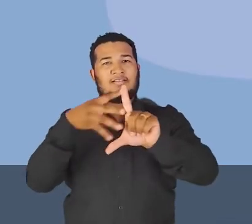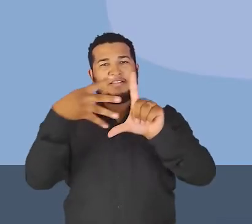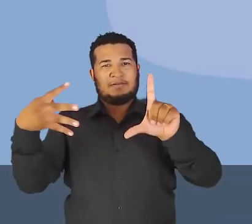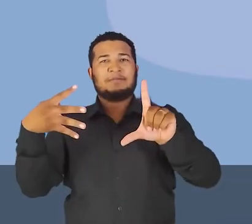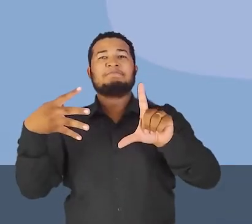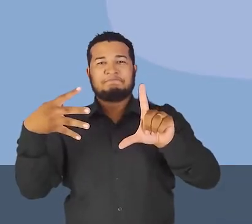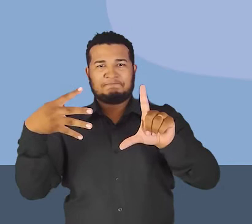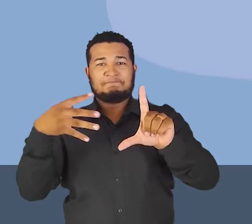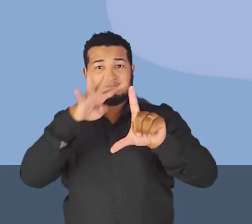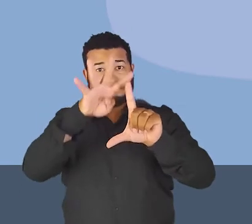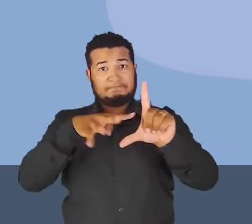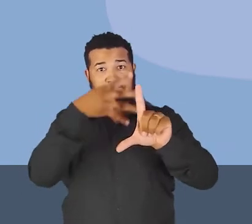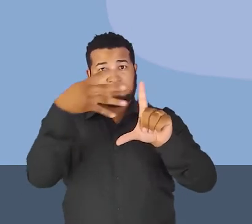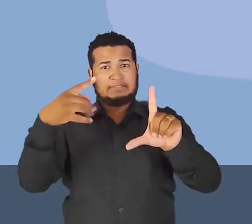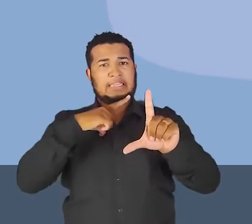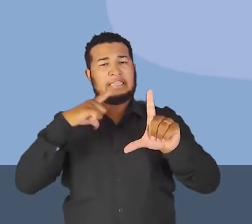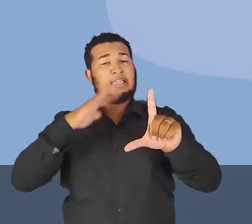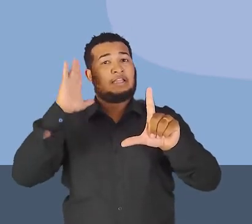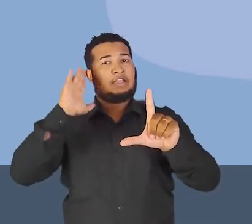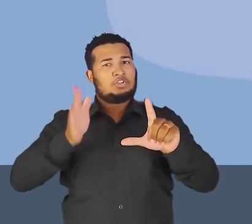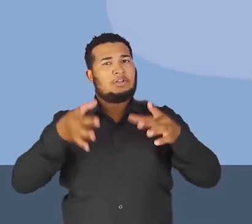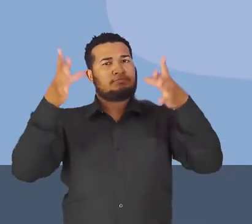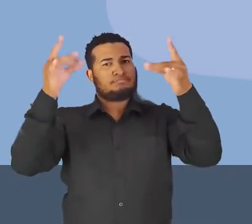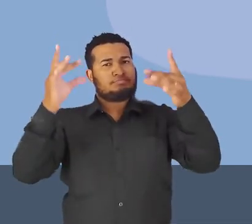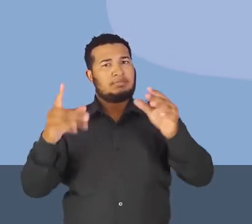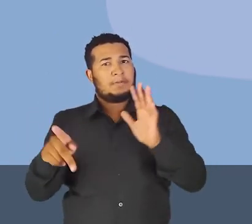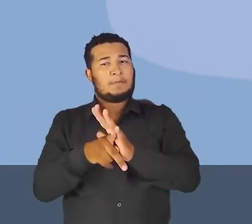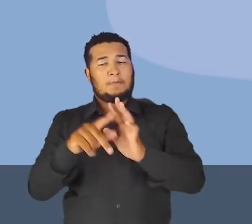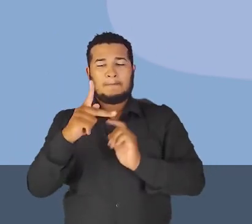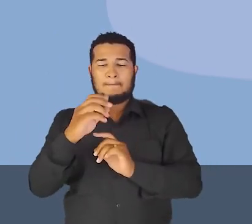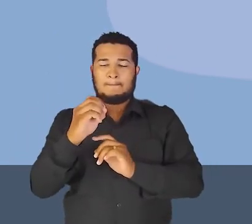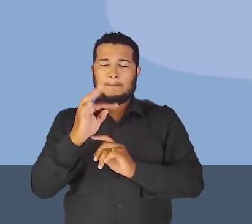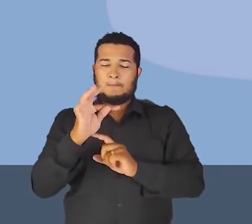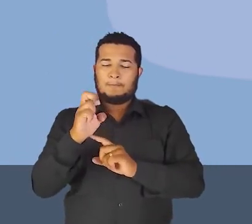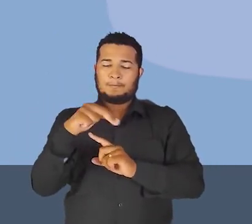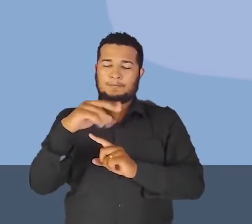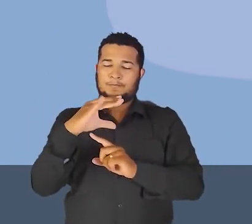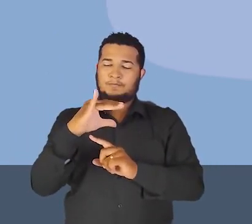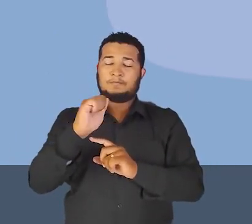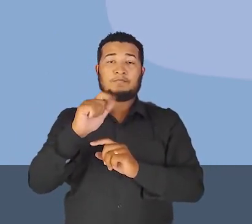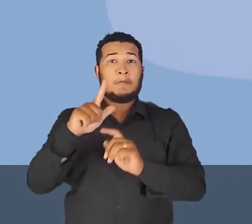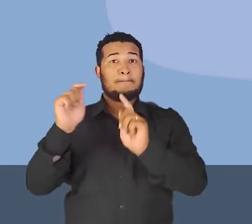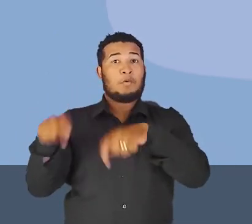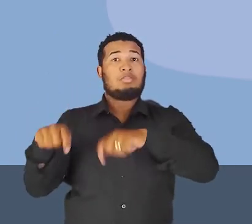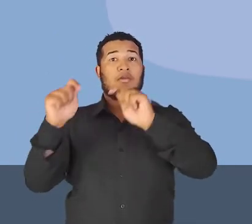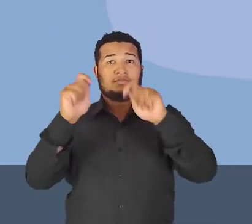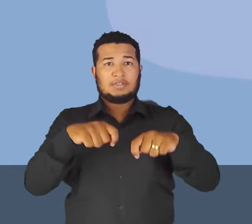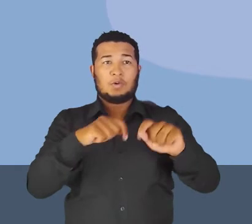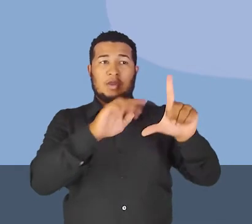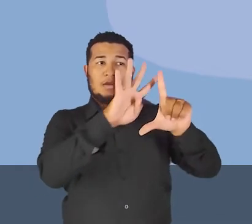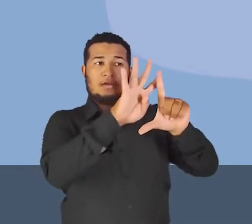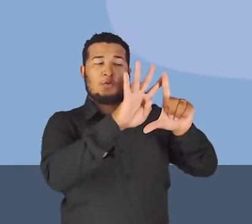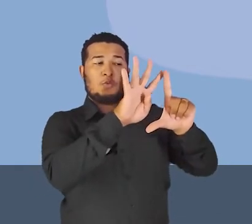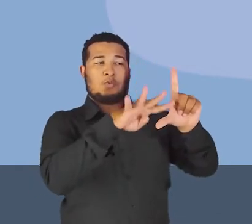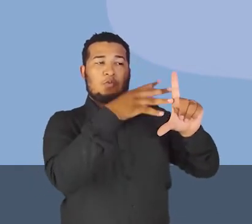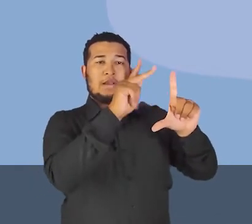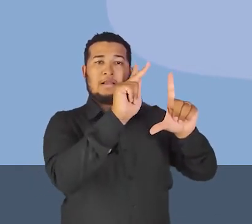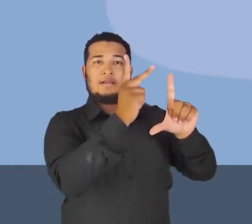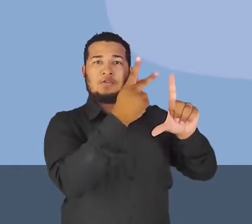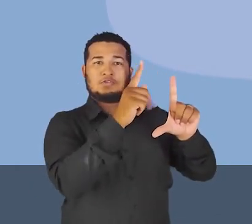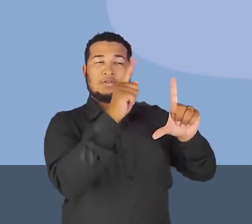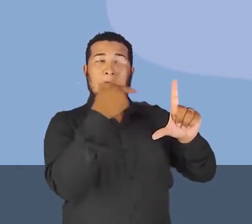de potencial. Então, existem tabelas de potenciais, onde o hidrogênio é o marco zero, e eu vou